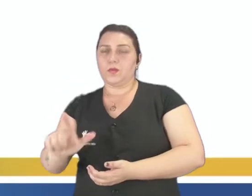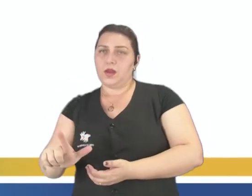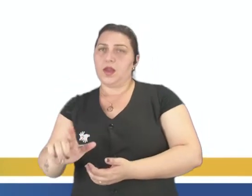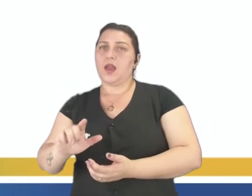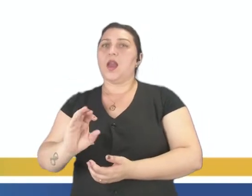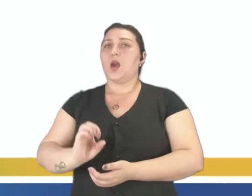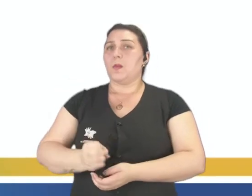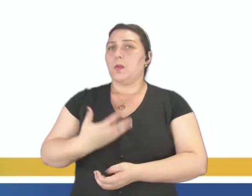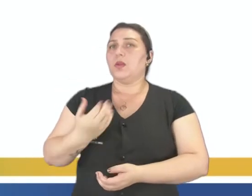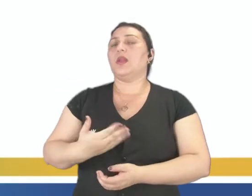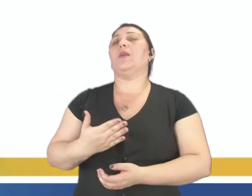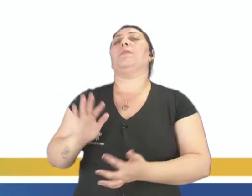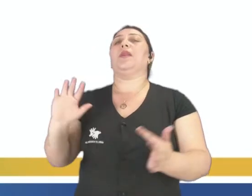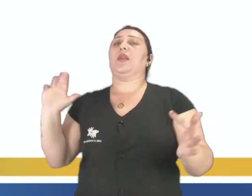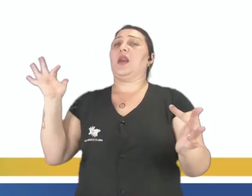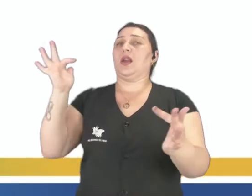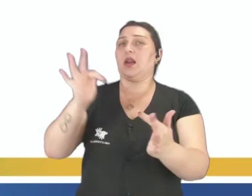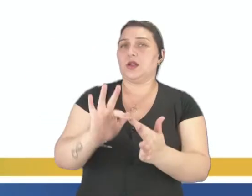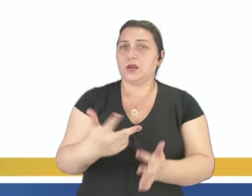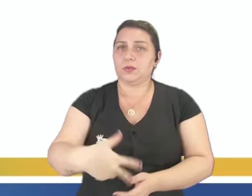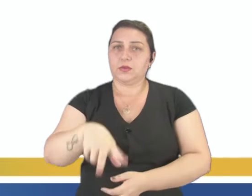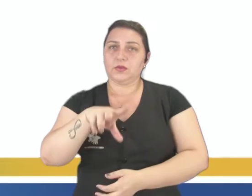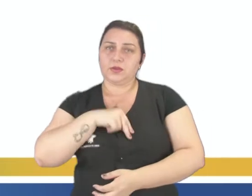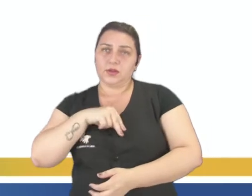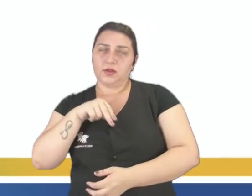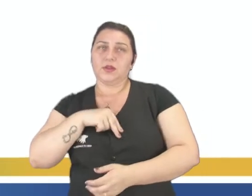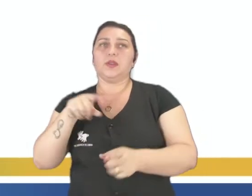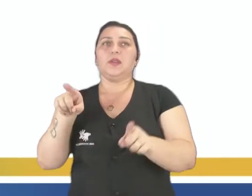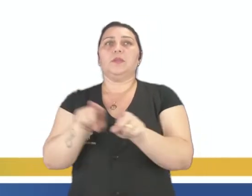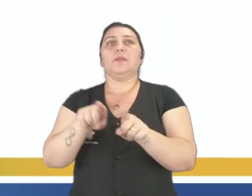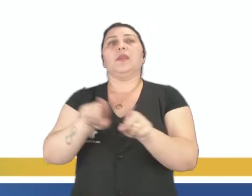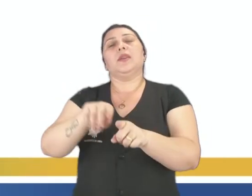poeta também arcadista português. Almeida